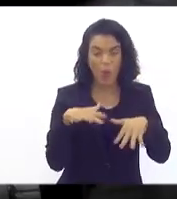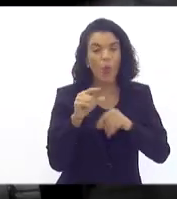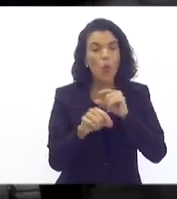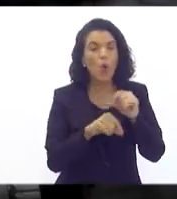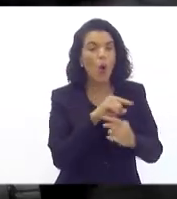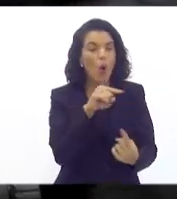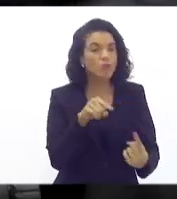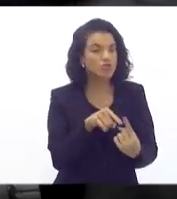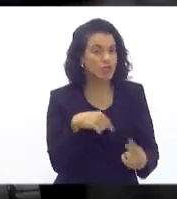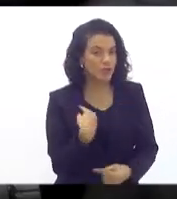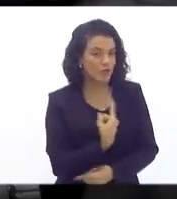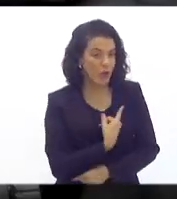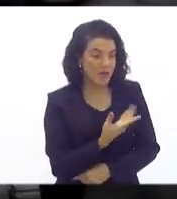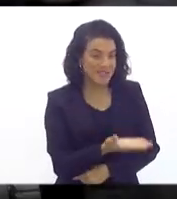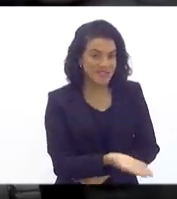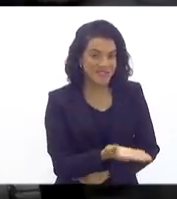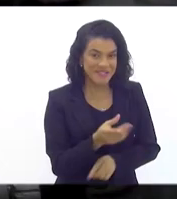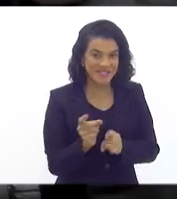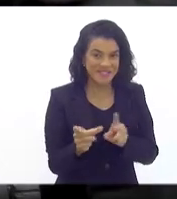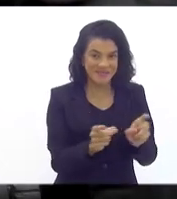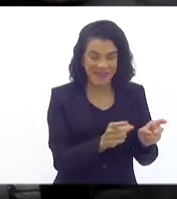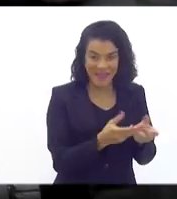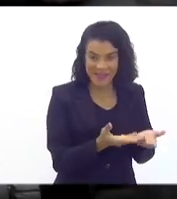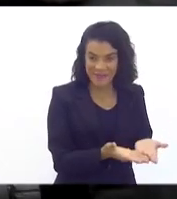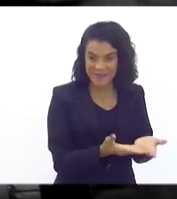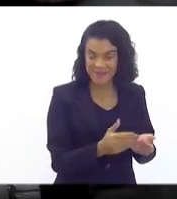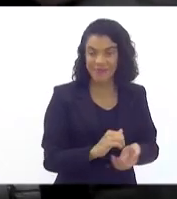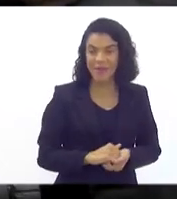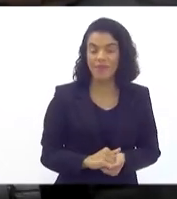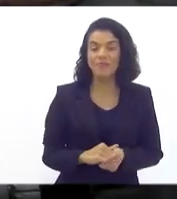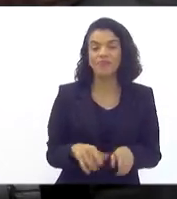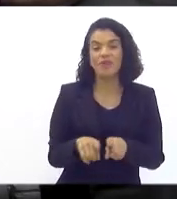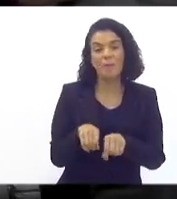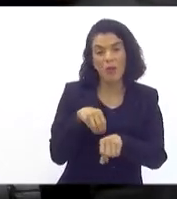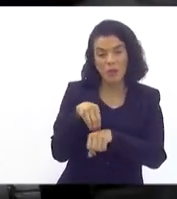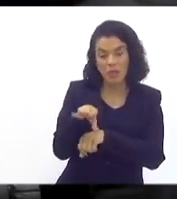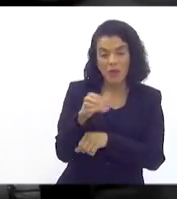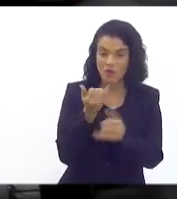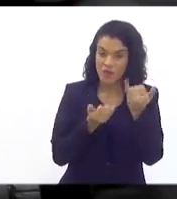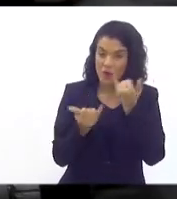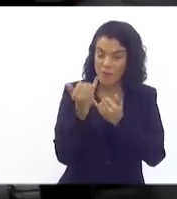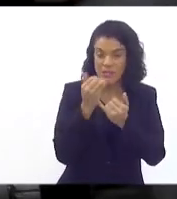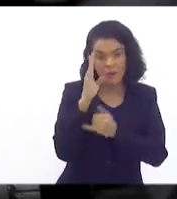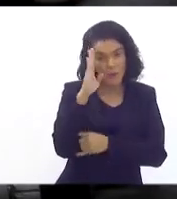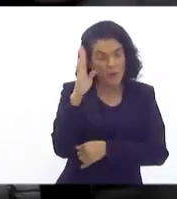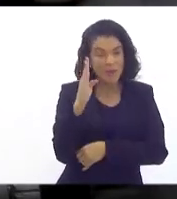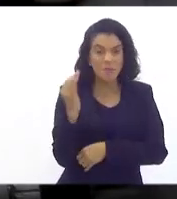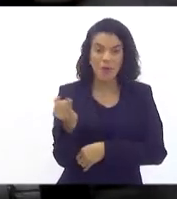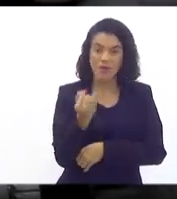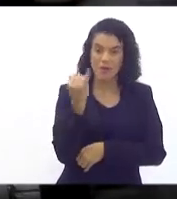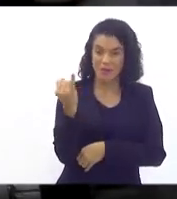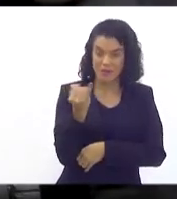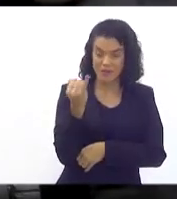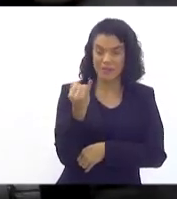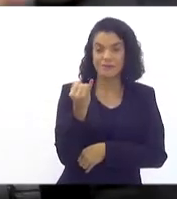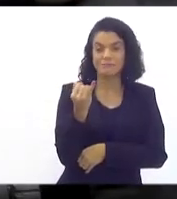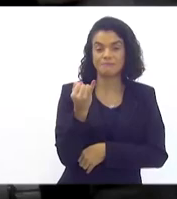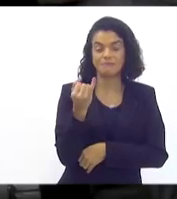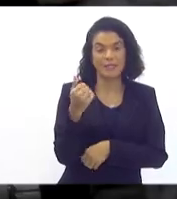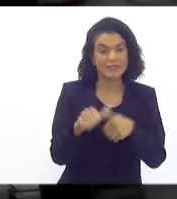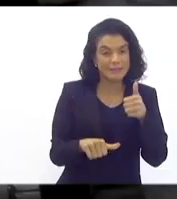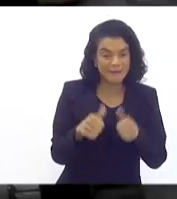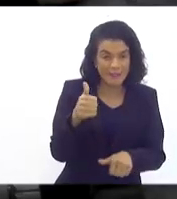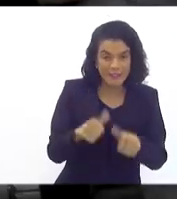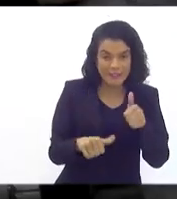mercado aí eu trago aqui uma uma informação que eu acho que é fundamental nesse processo nessa avaliação